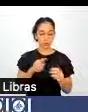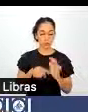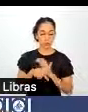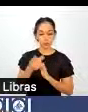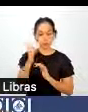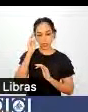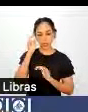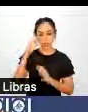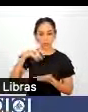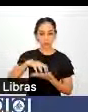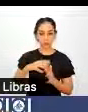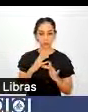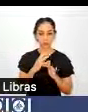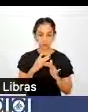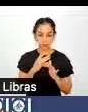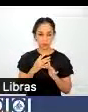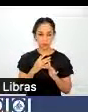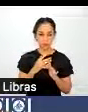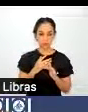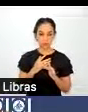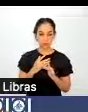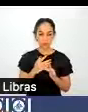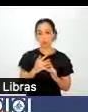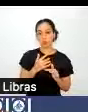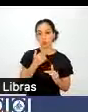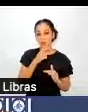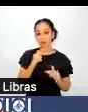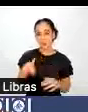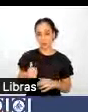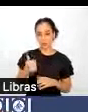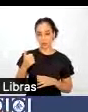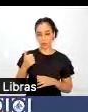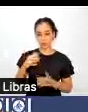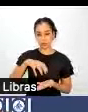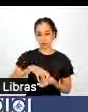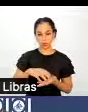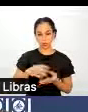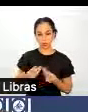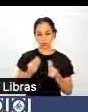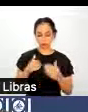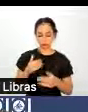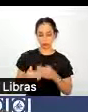de forma a gerar uma melhoria do centro, uma requalificação do centro.